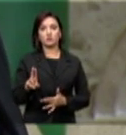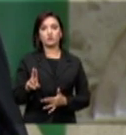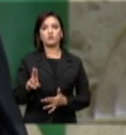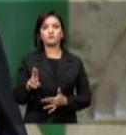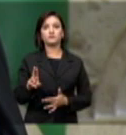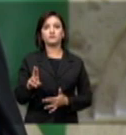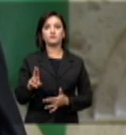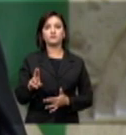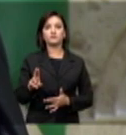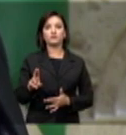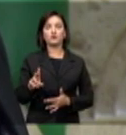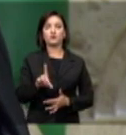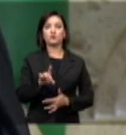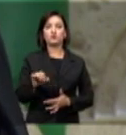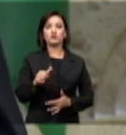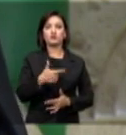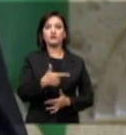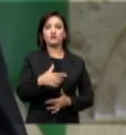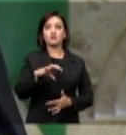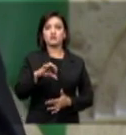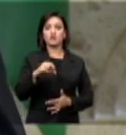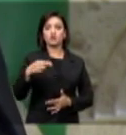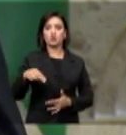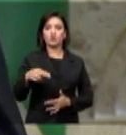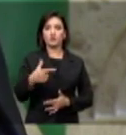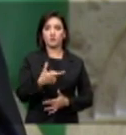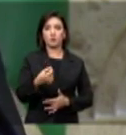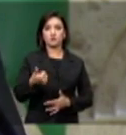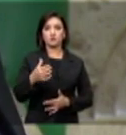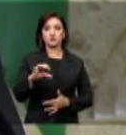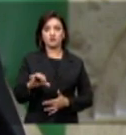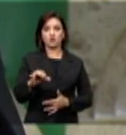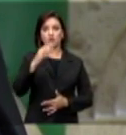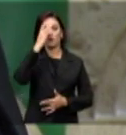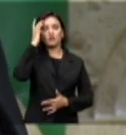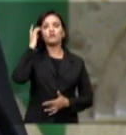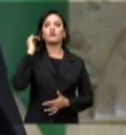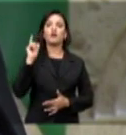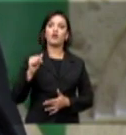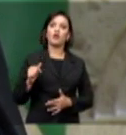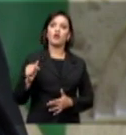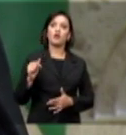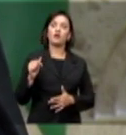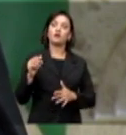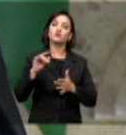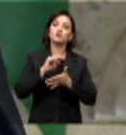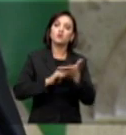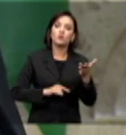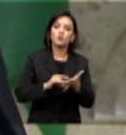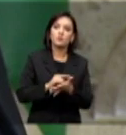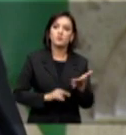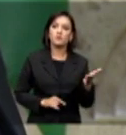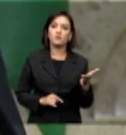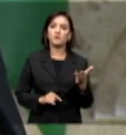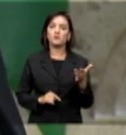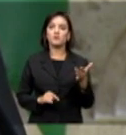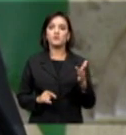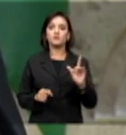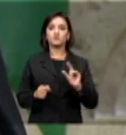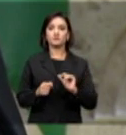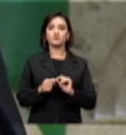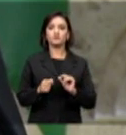2876, de 27 de novembro de 2019, são instrumentos que afastam